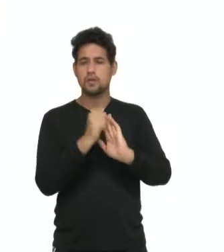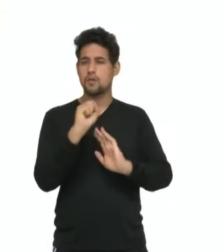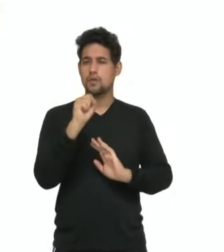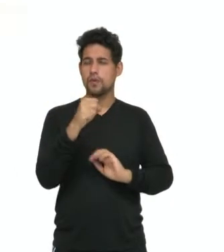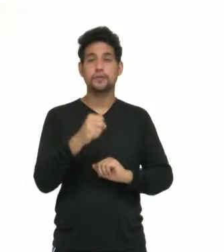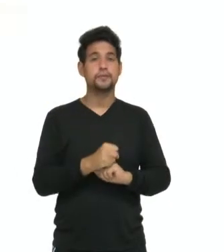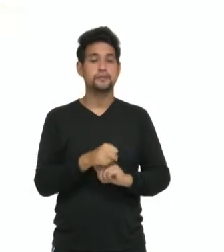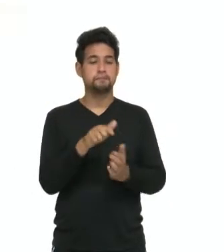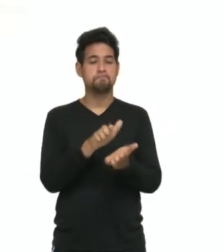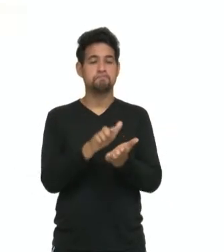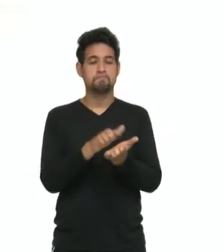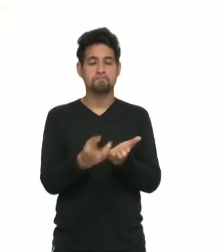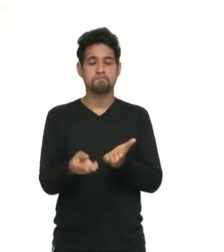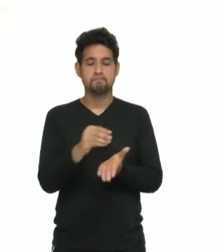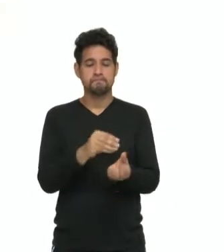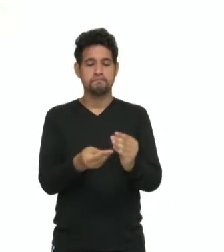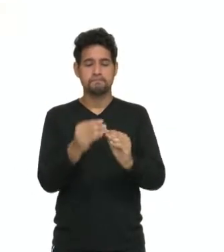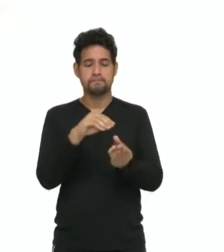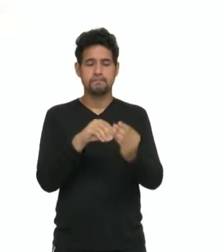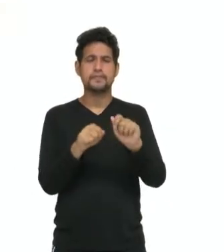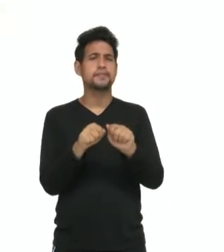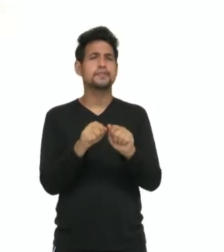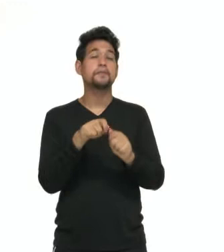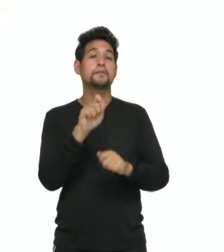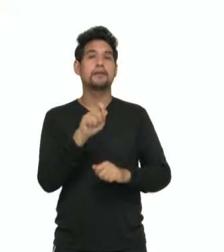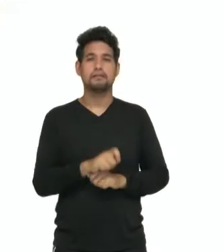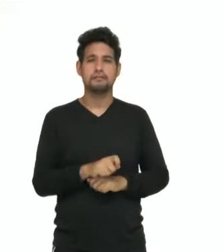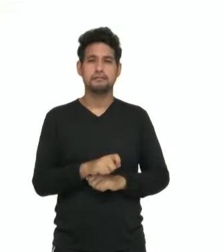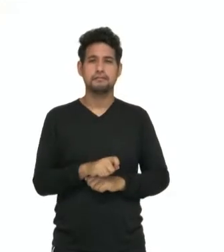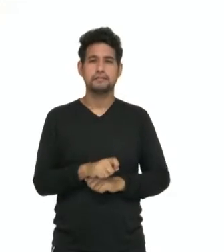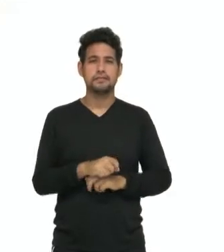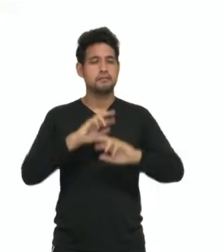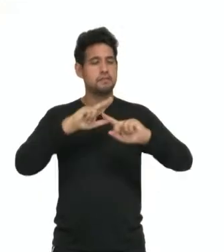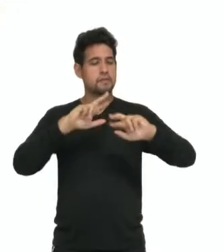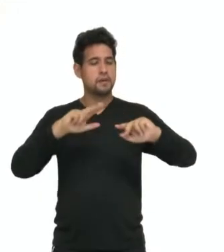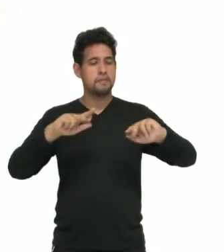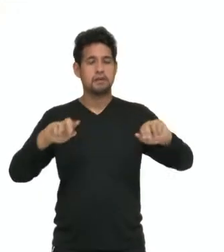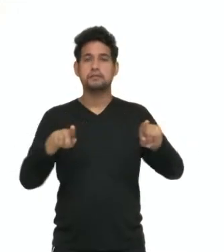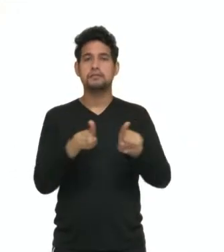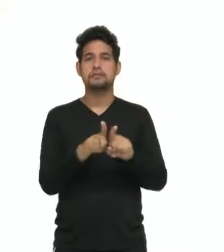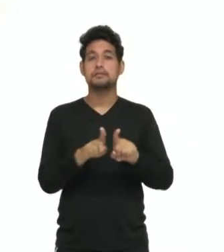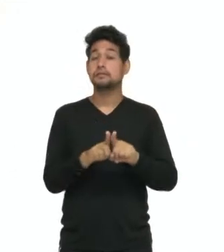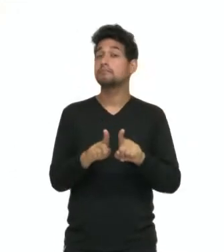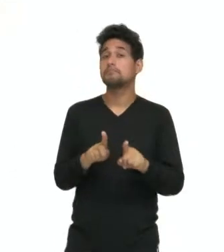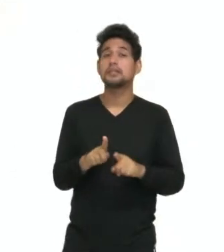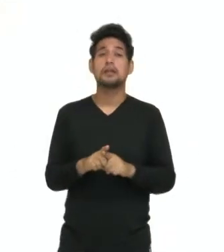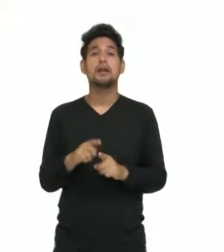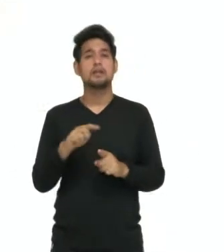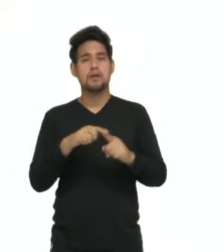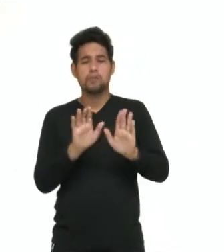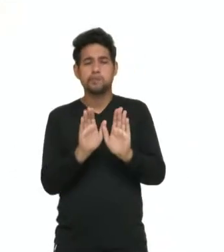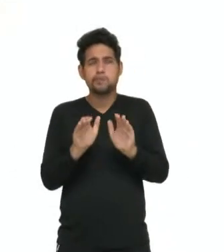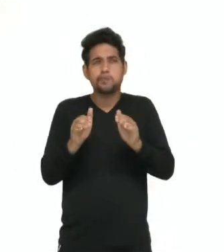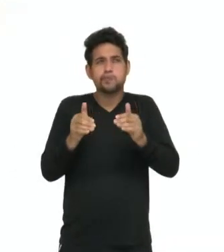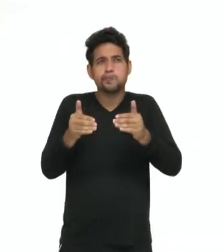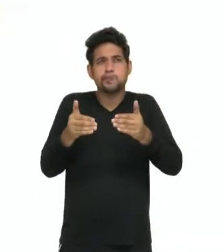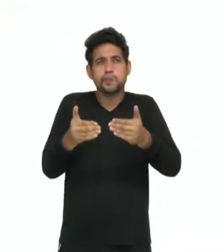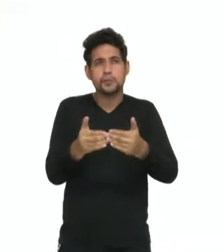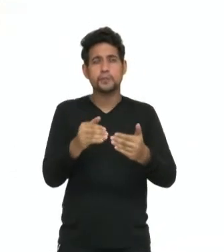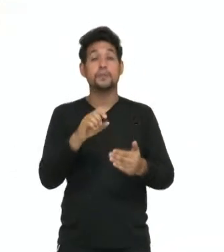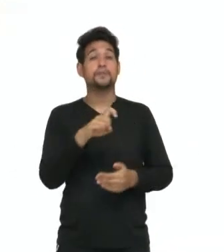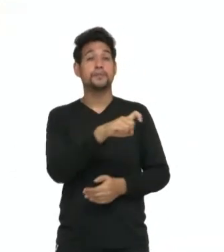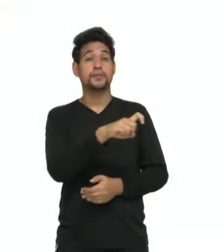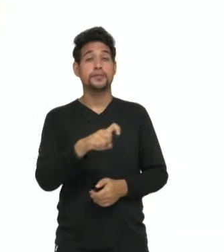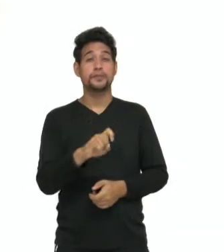as dobraduras passaram a fazer parte de cerimônias xintoístas, representando o quê?